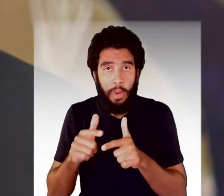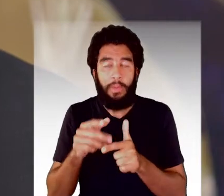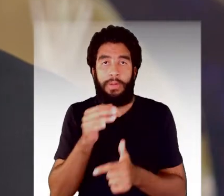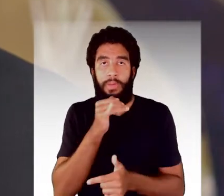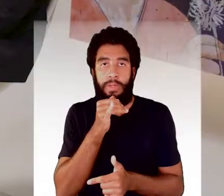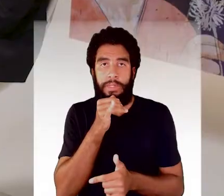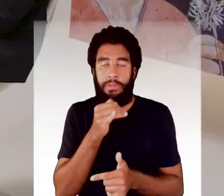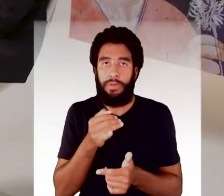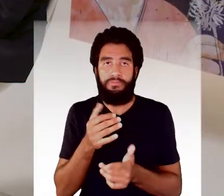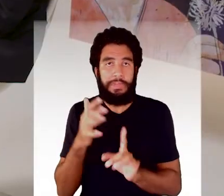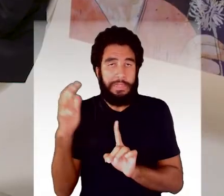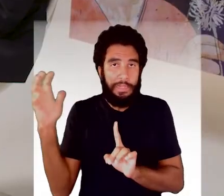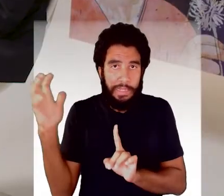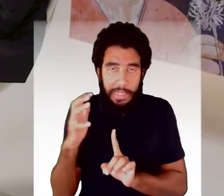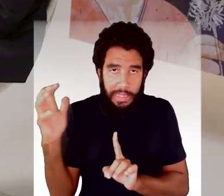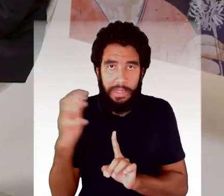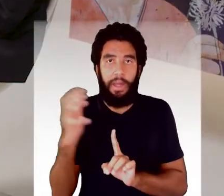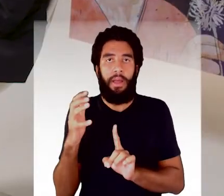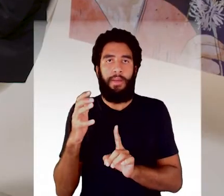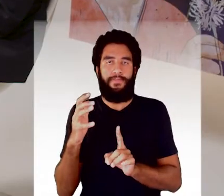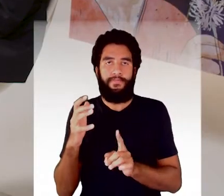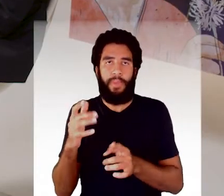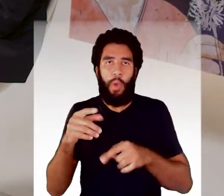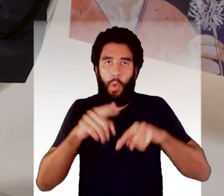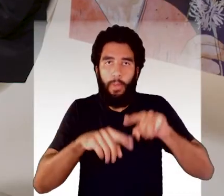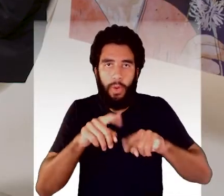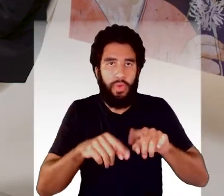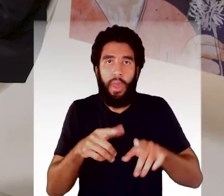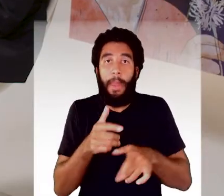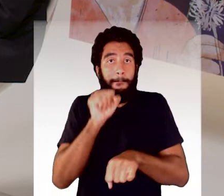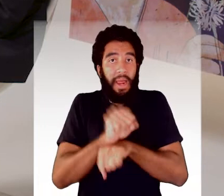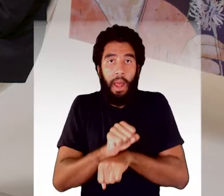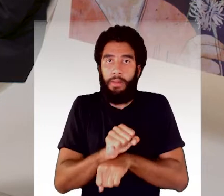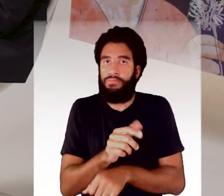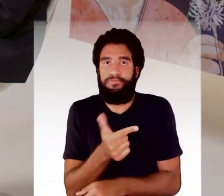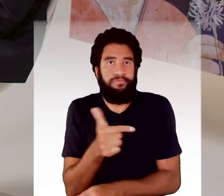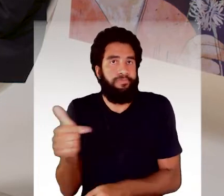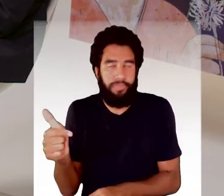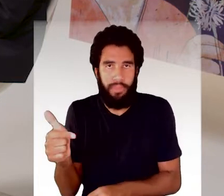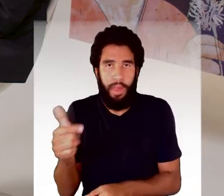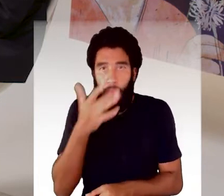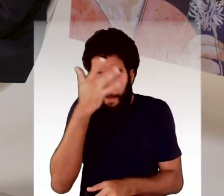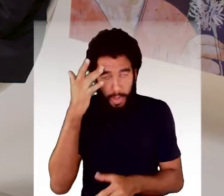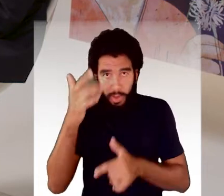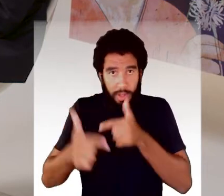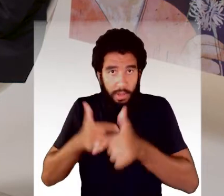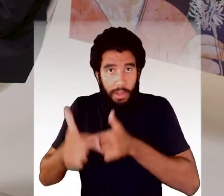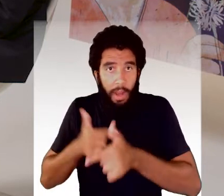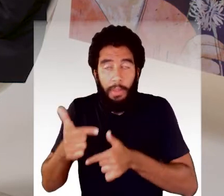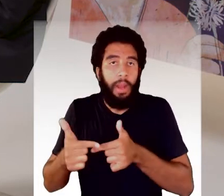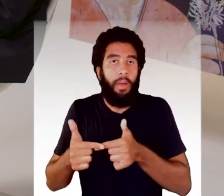de produção. Então, a forma de limitar os danos, há consenso quanto a isso, é a inserção de pausas que